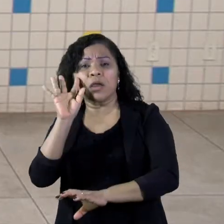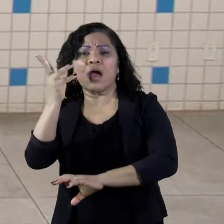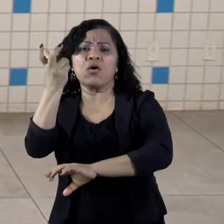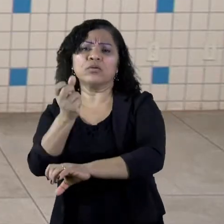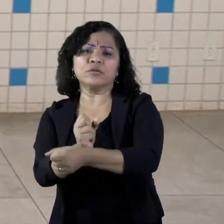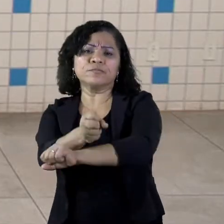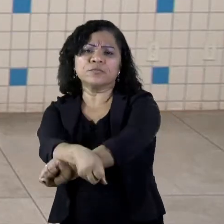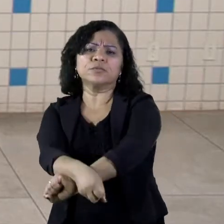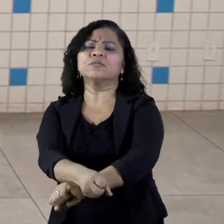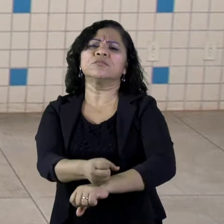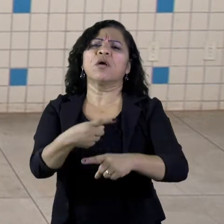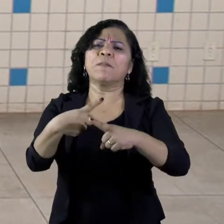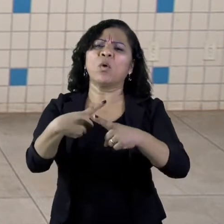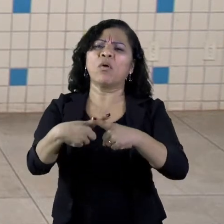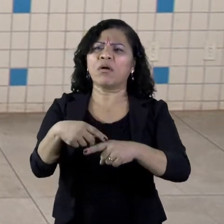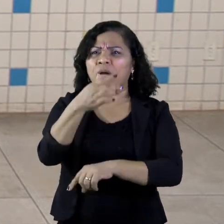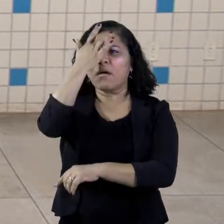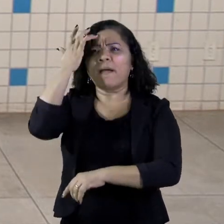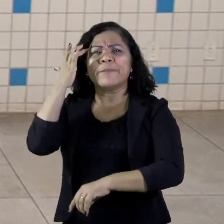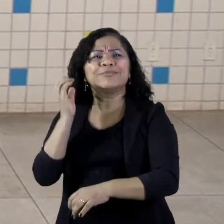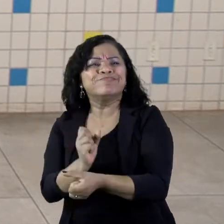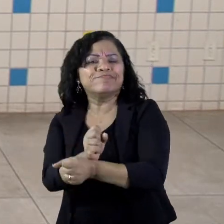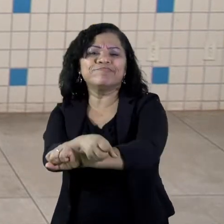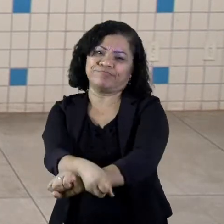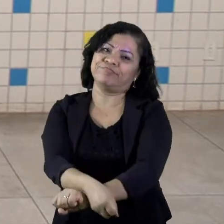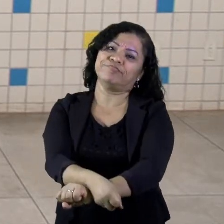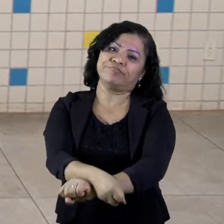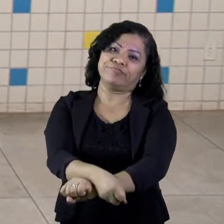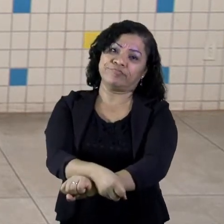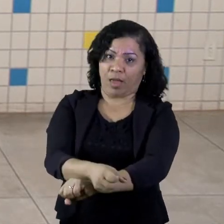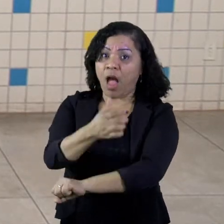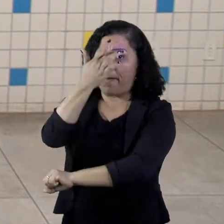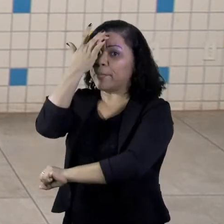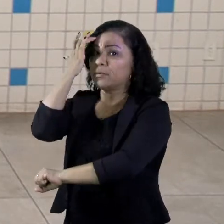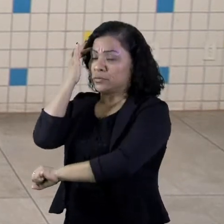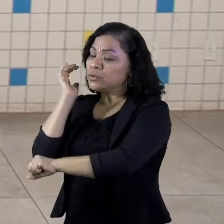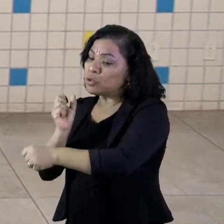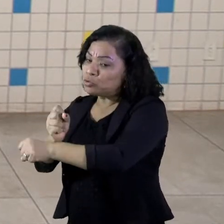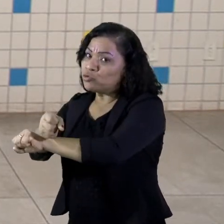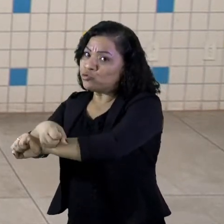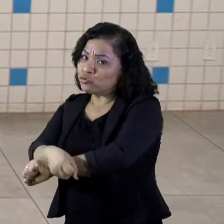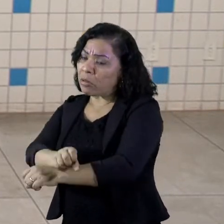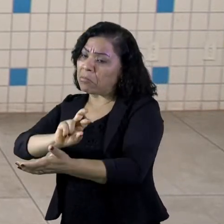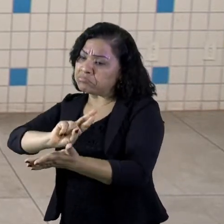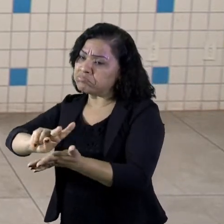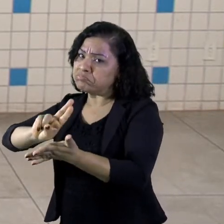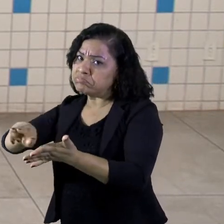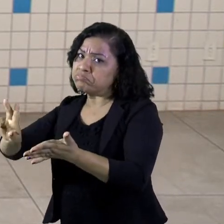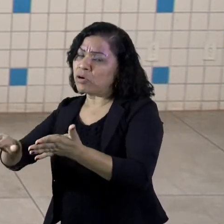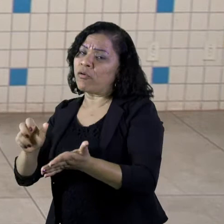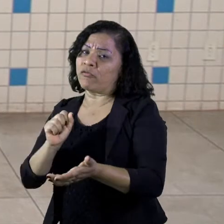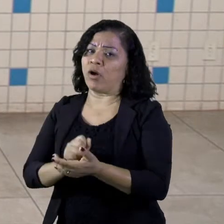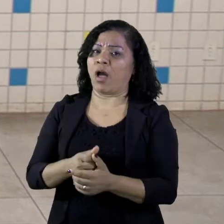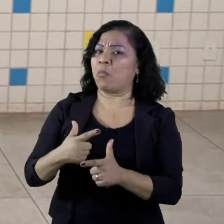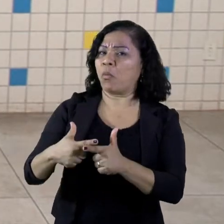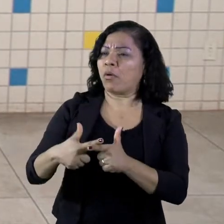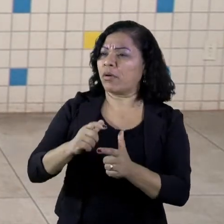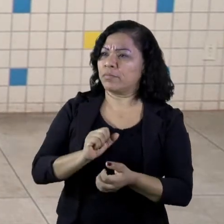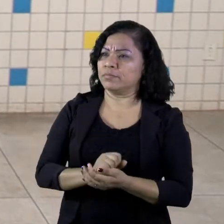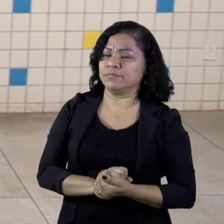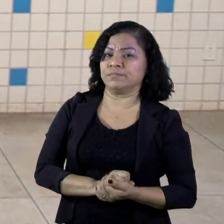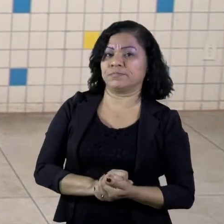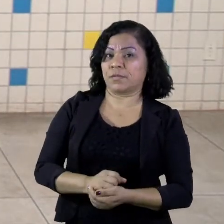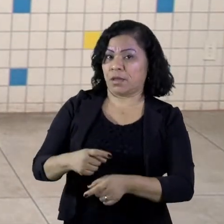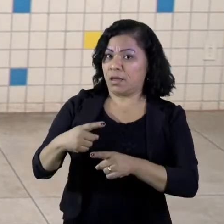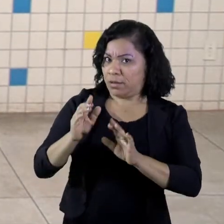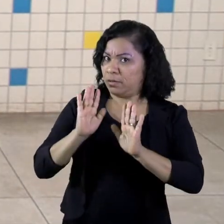se escravizava as pessoas? As pessoas eram escravizadas por uma série de motivos, mas nós vamos nos centralizar